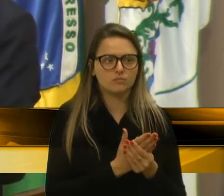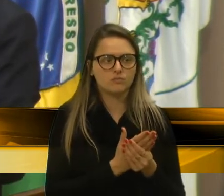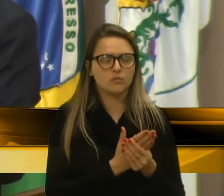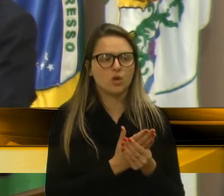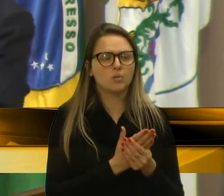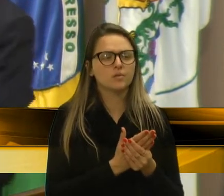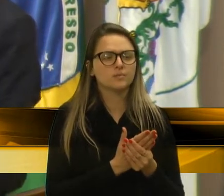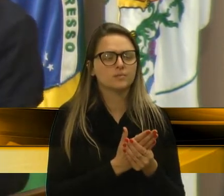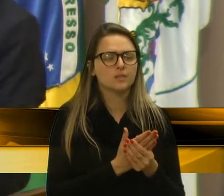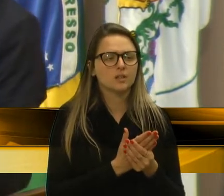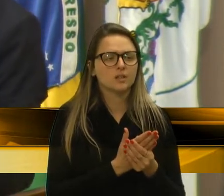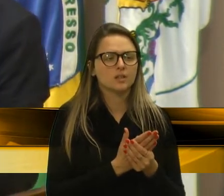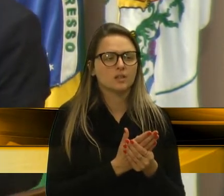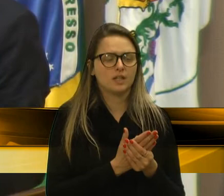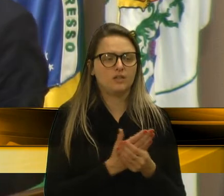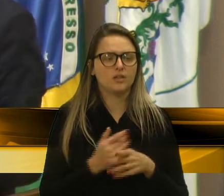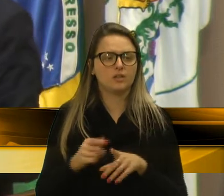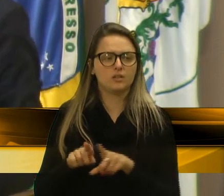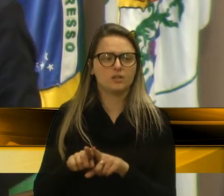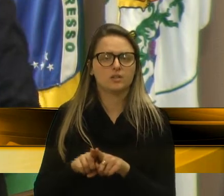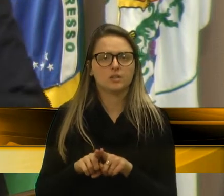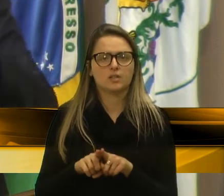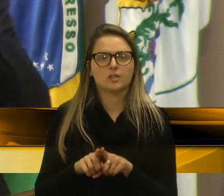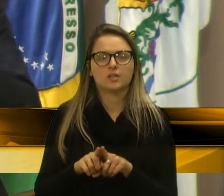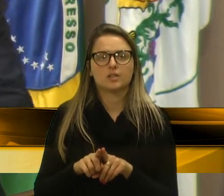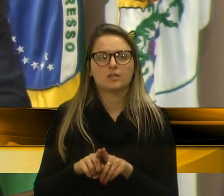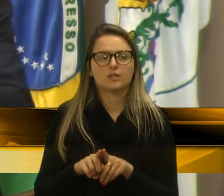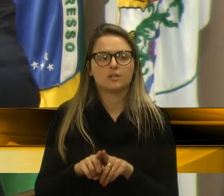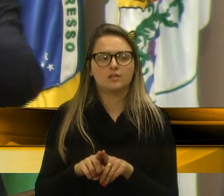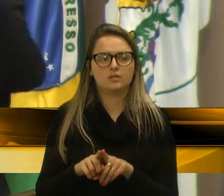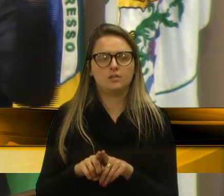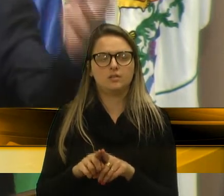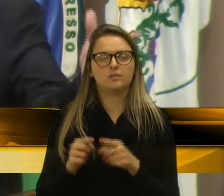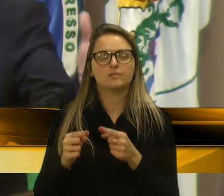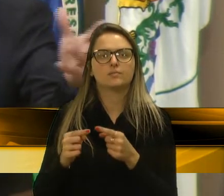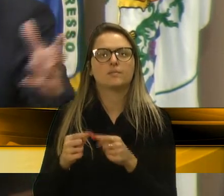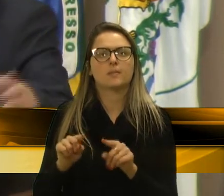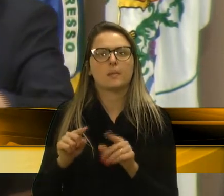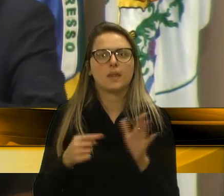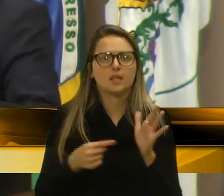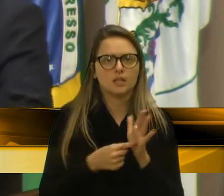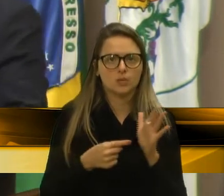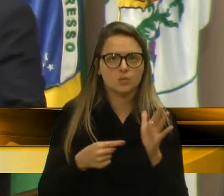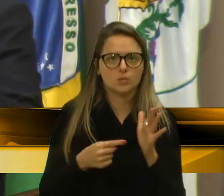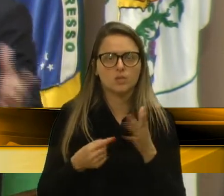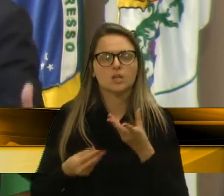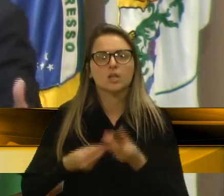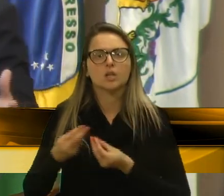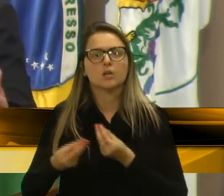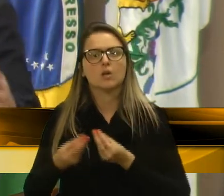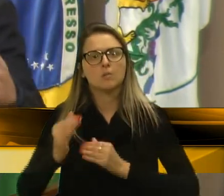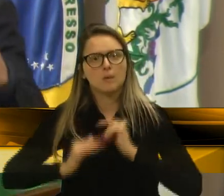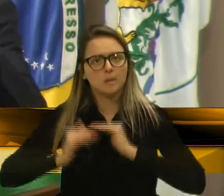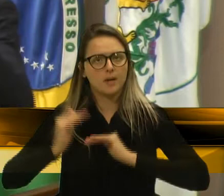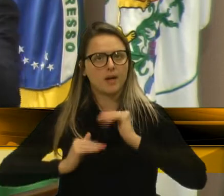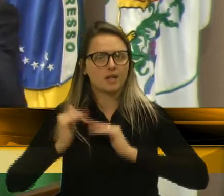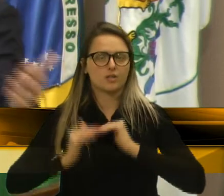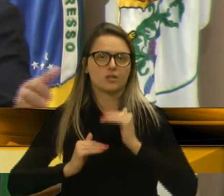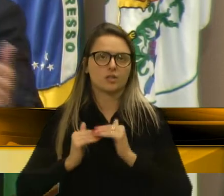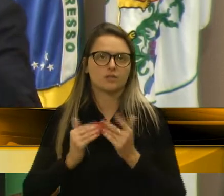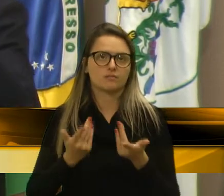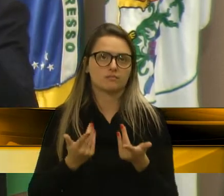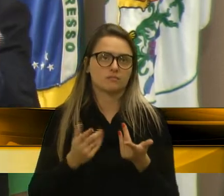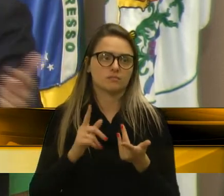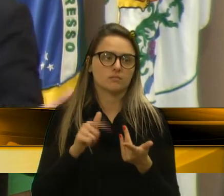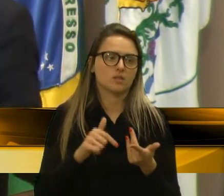denúncia é procedente. Sendo considerada procedente a denúncia, volta para a Comissão de Ética para que aplique uma das sanções. Censura